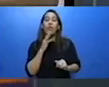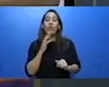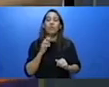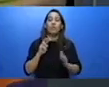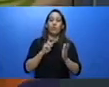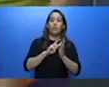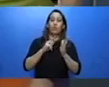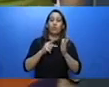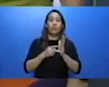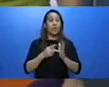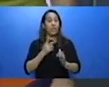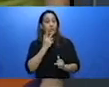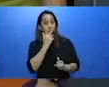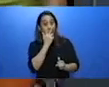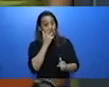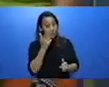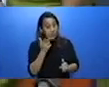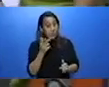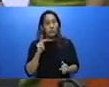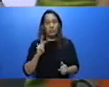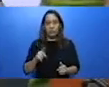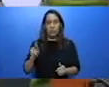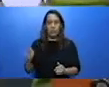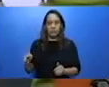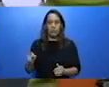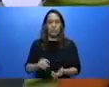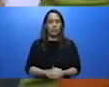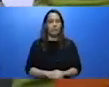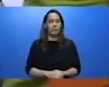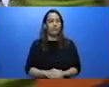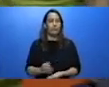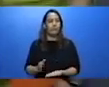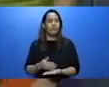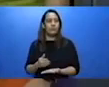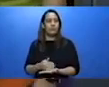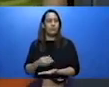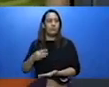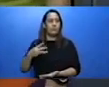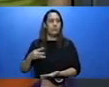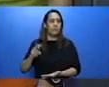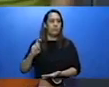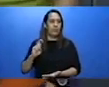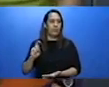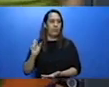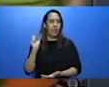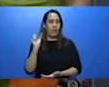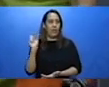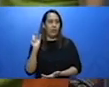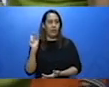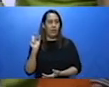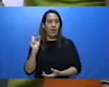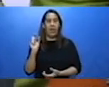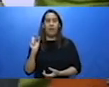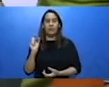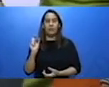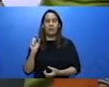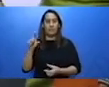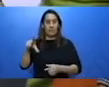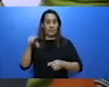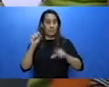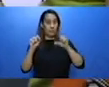semelhantes. 1. Página 35. As palavras em destaque podem